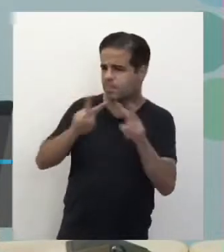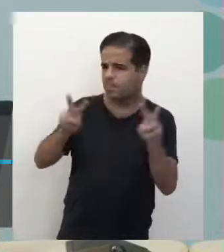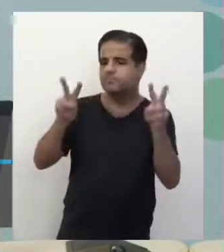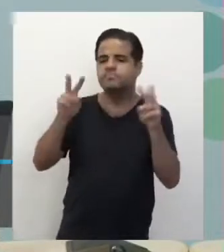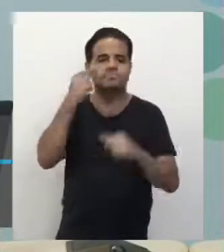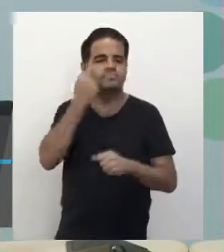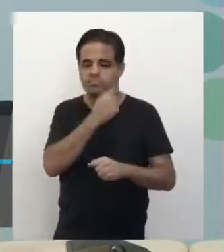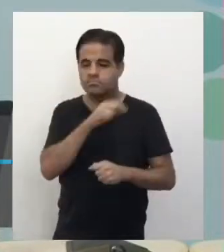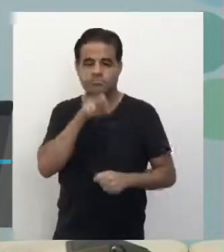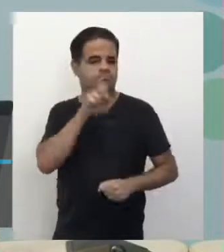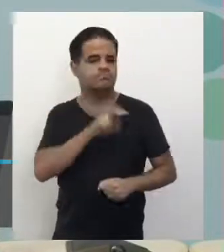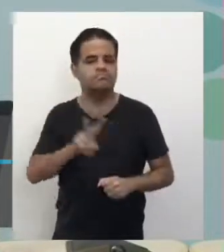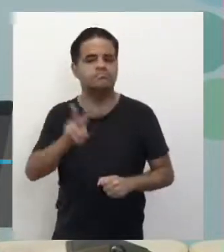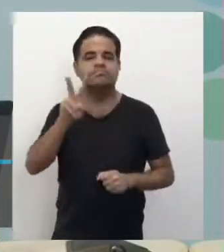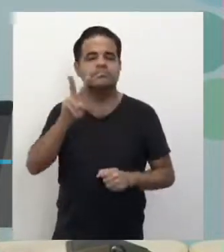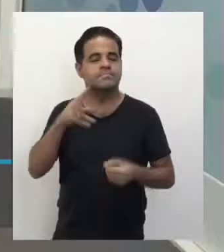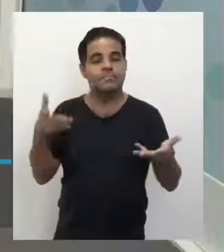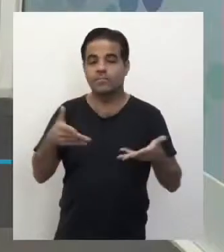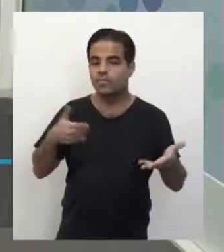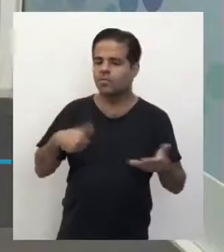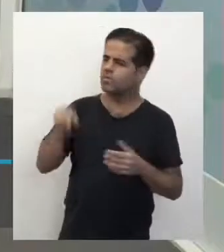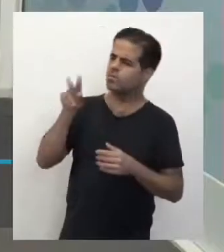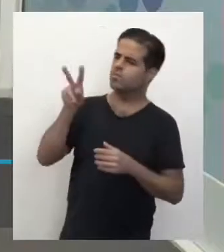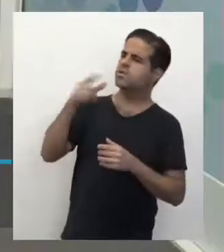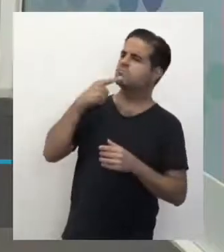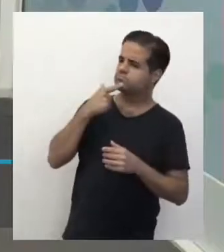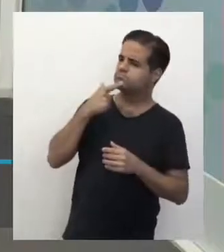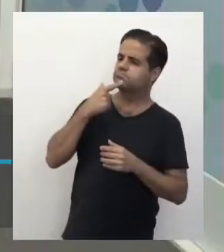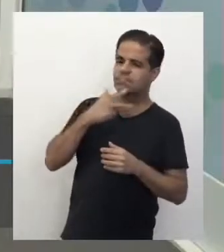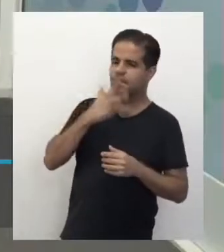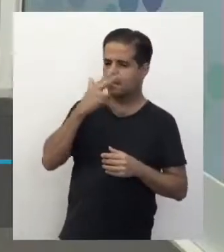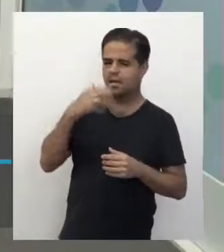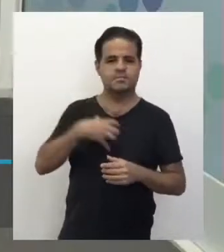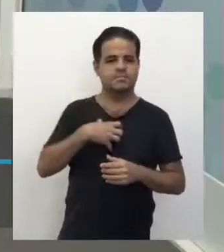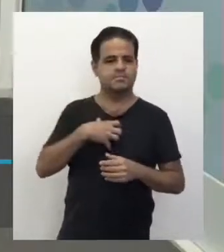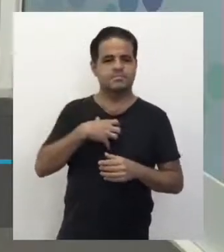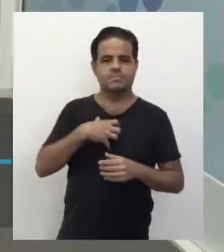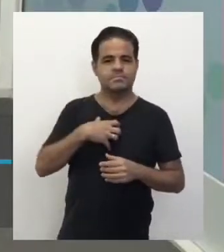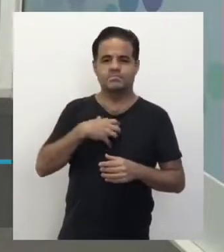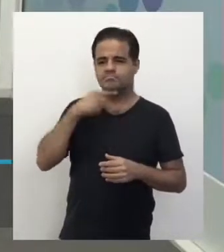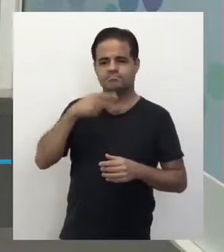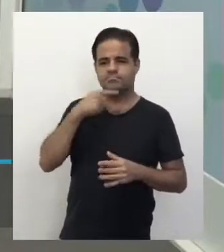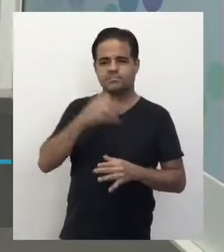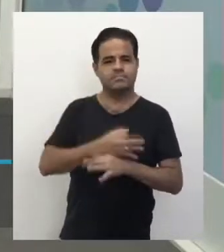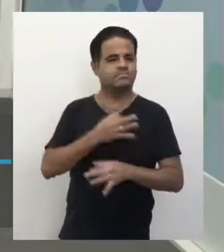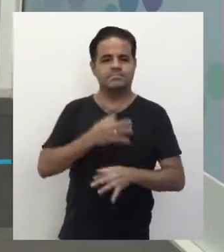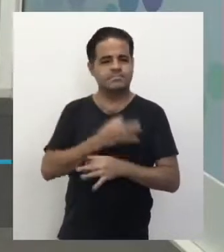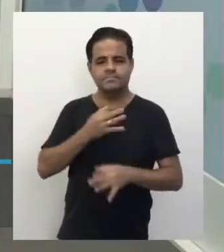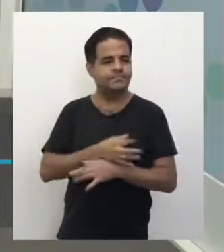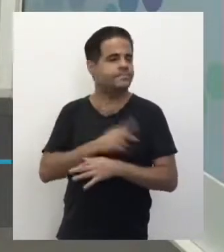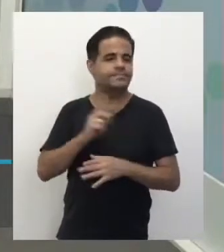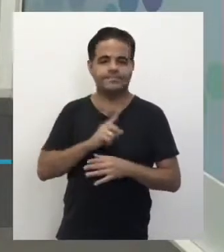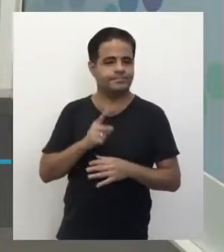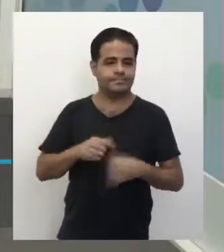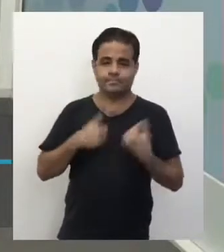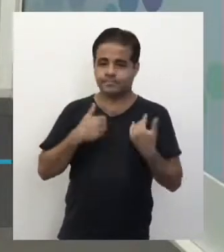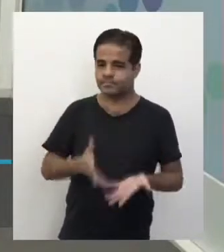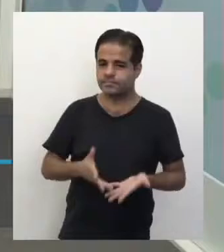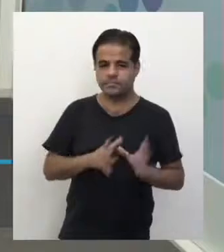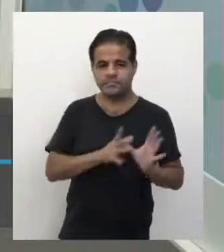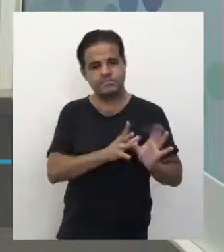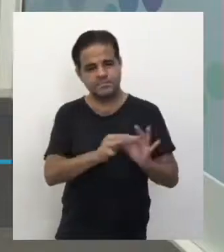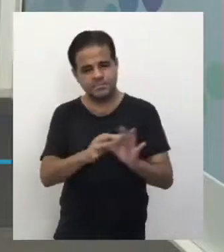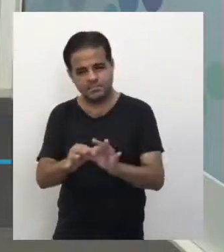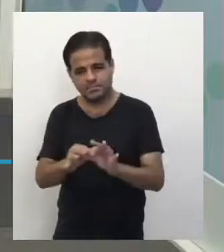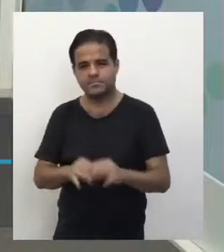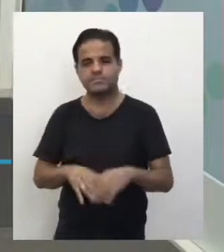Lisa, né? Eu agora que eu olhei aqui, eu falei, ela deve estar assim, nossa, não aguento mais. Não aguento mais. É o contexto,